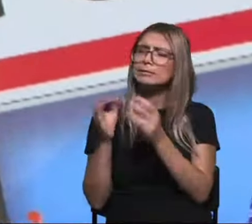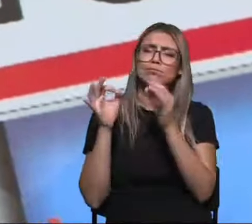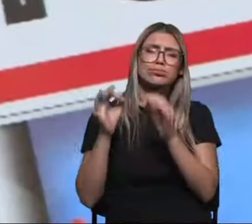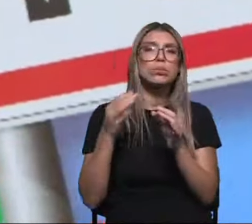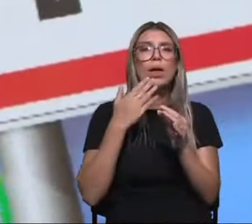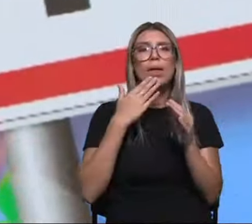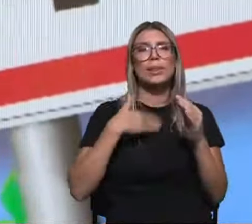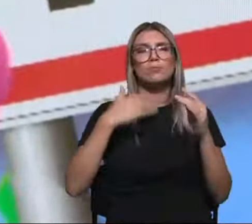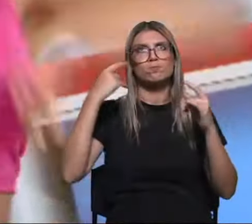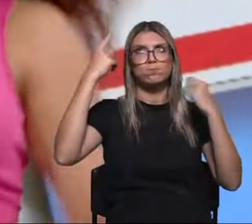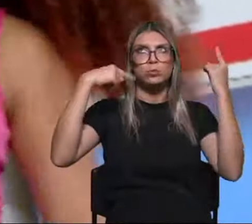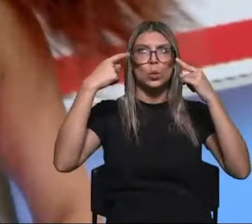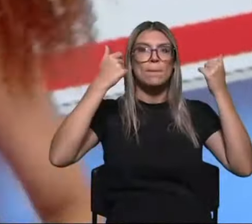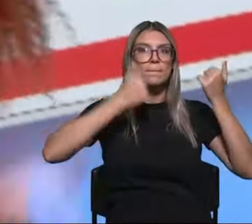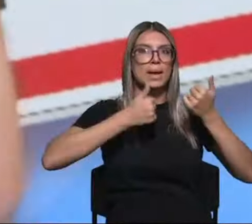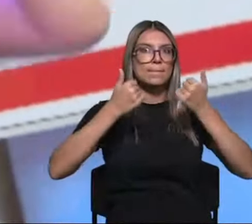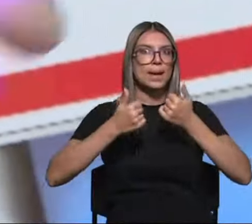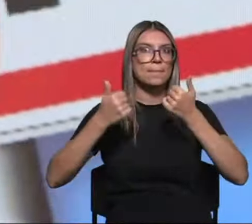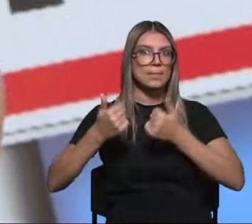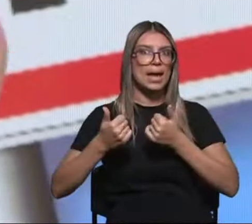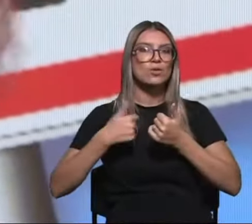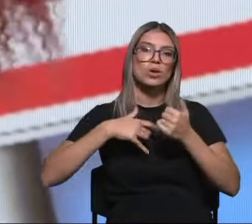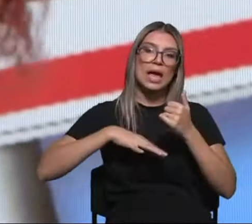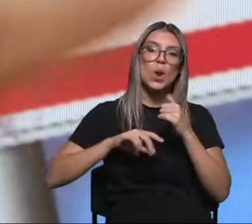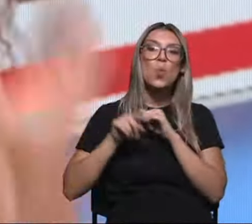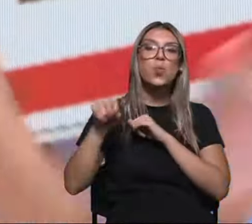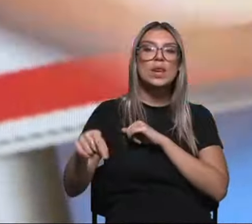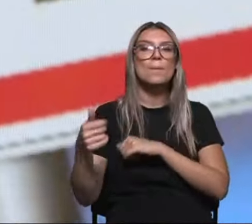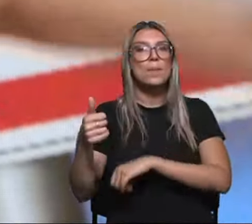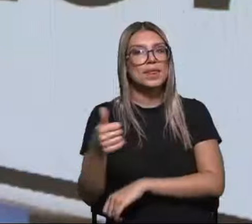ficar bem do juízo. Quero ir à boba dela.